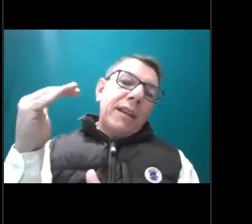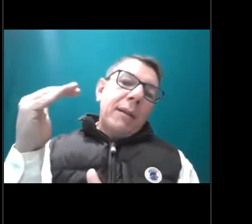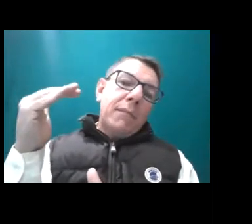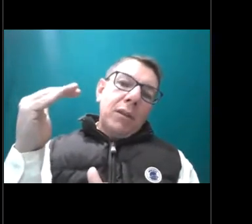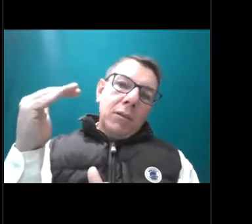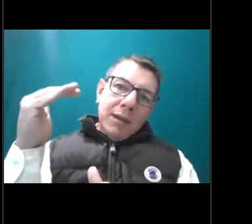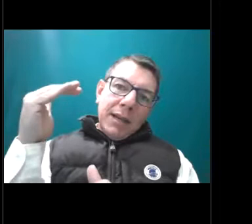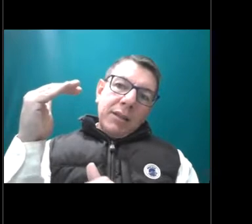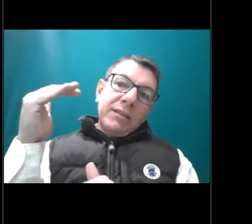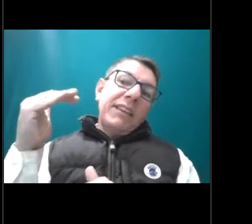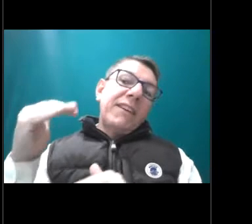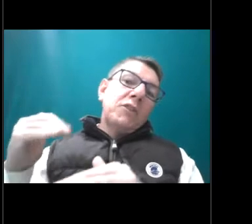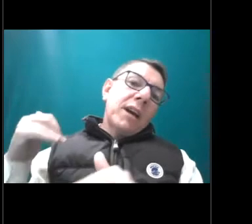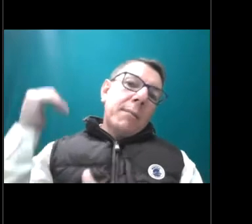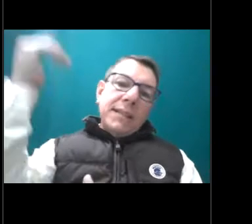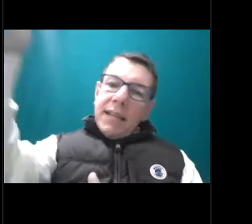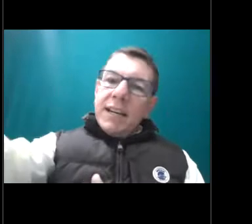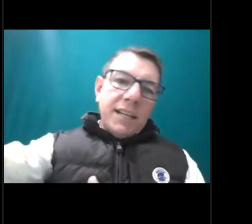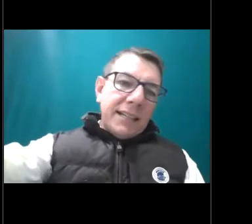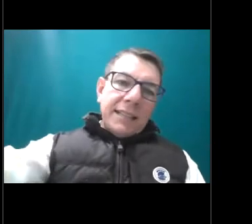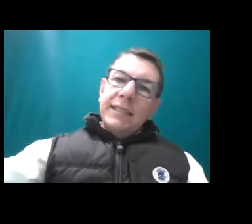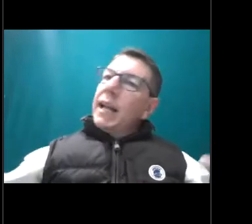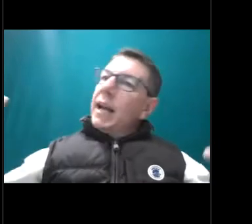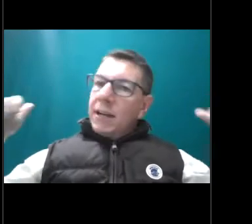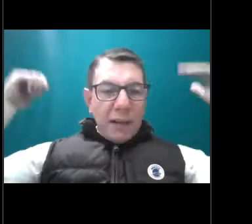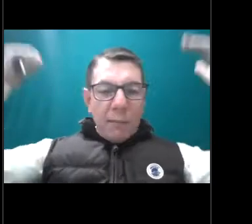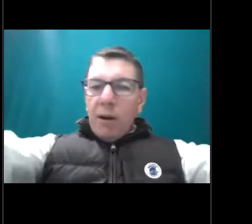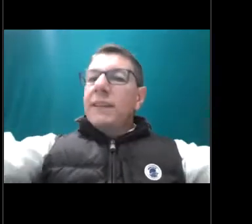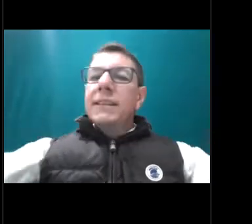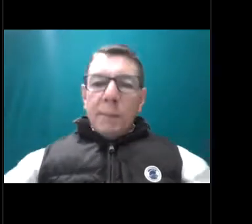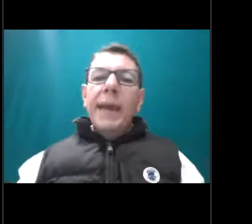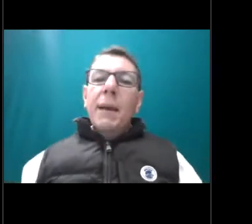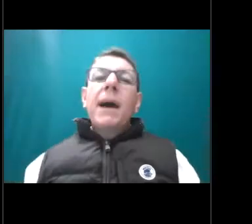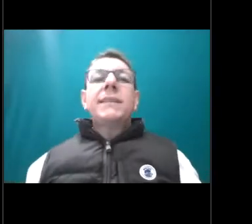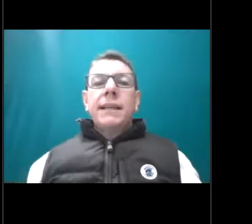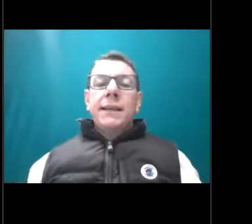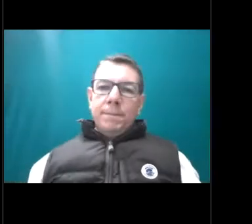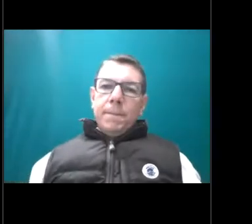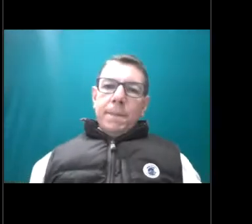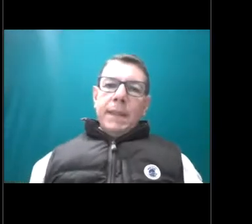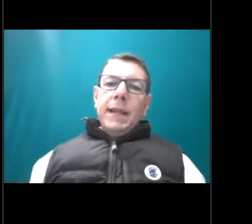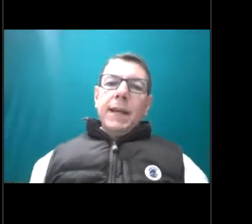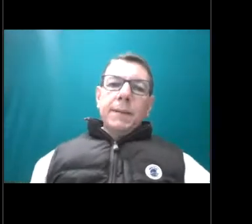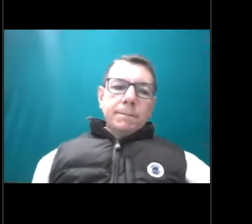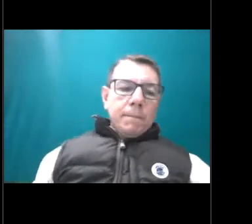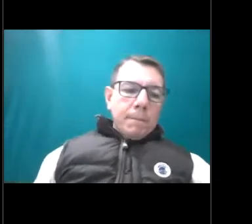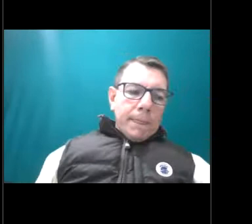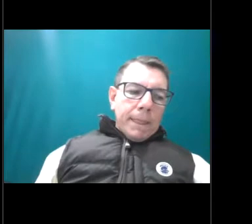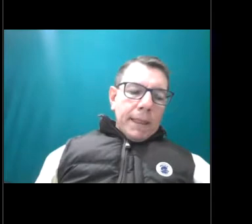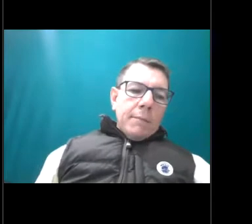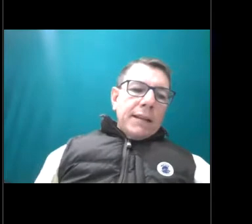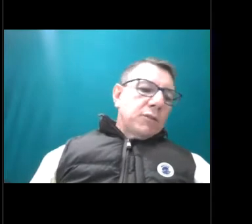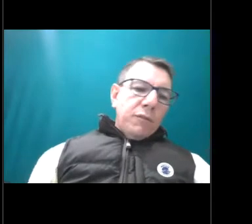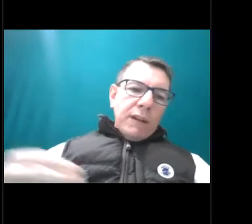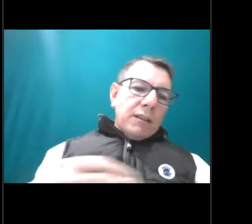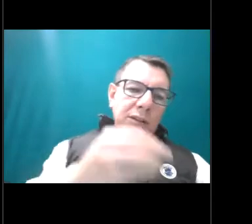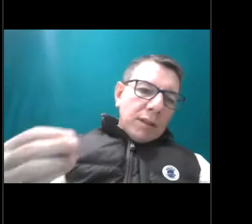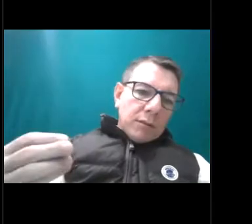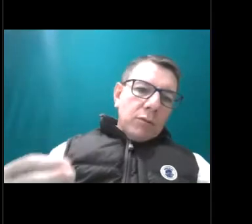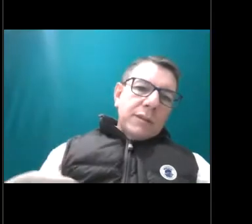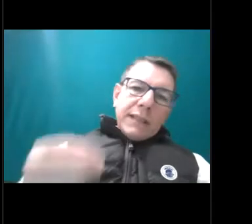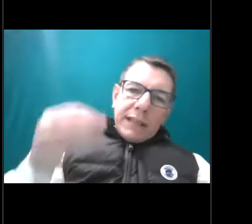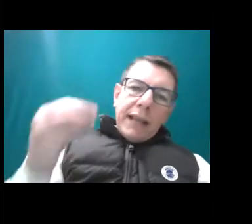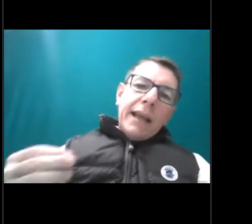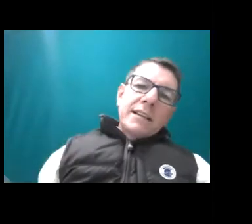reduzir a deterioração de amido. Então, assim, você vai jogar mais energia nessa silagem, o animal vai desempenhar mais daí, né? Sim. Mas no final